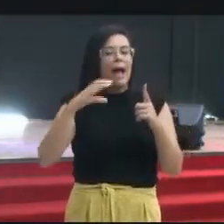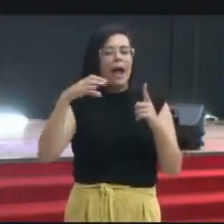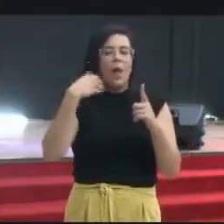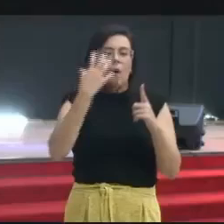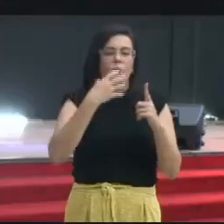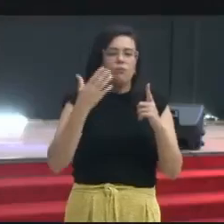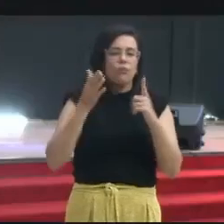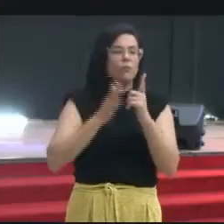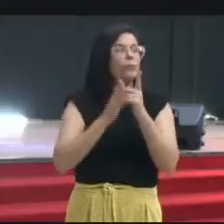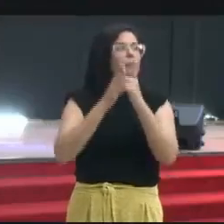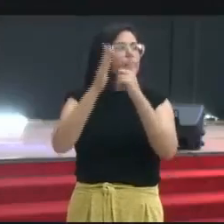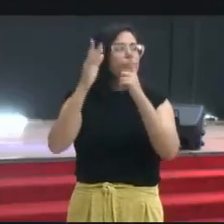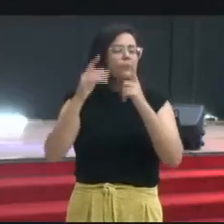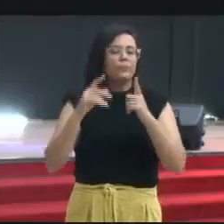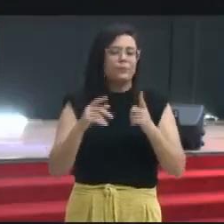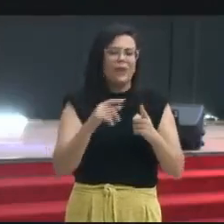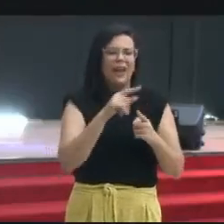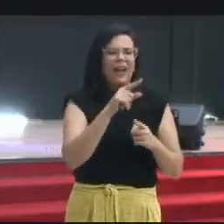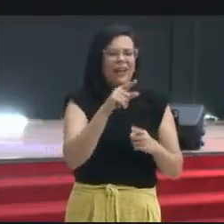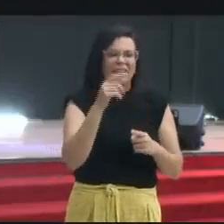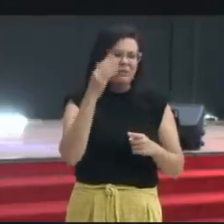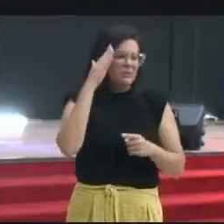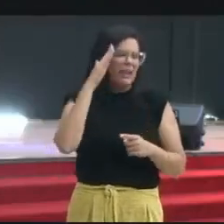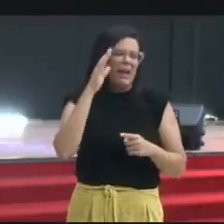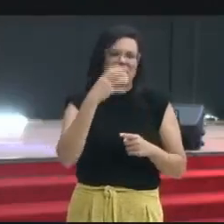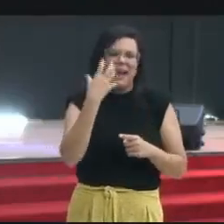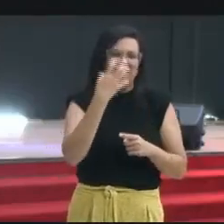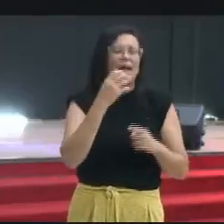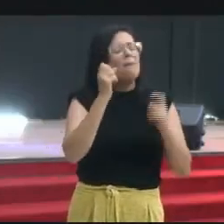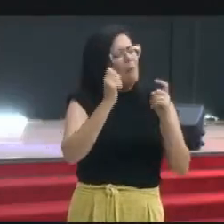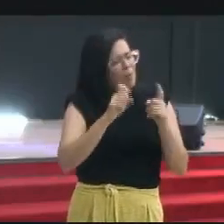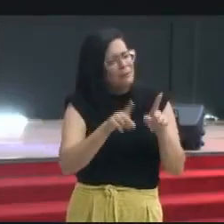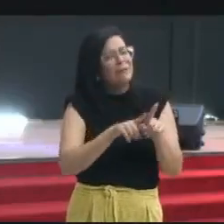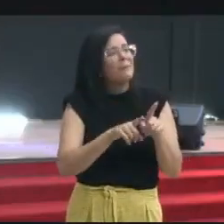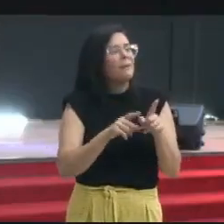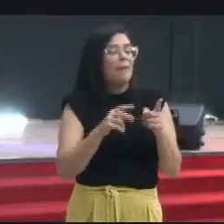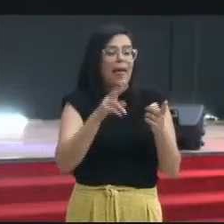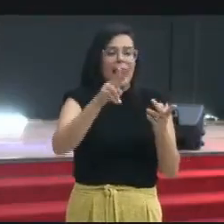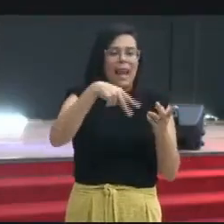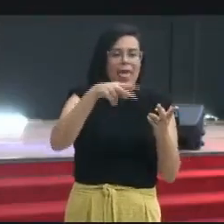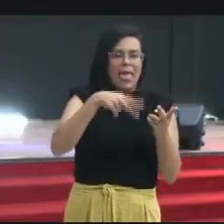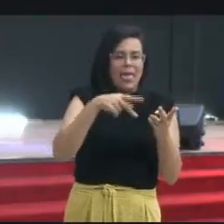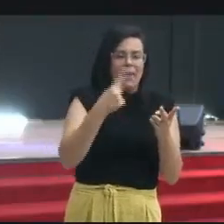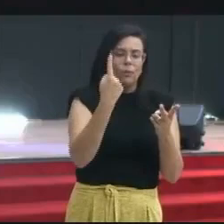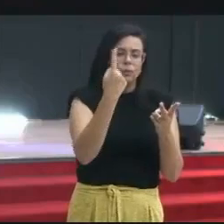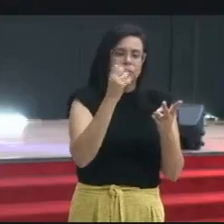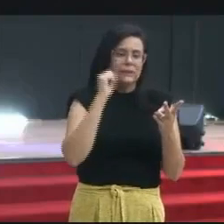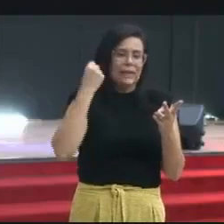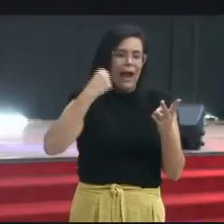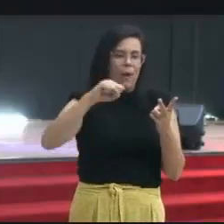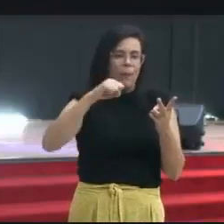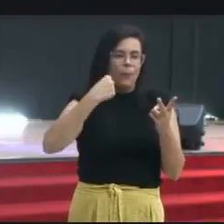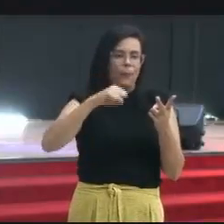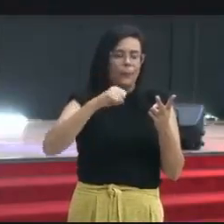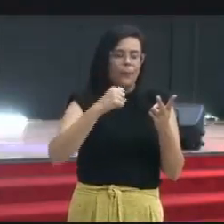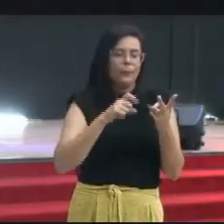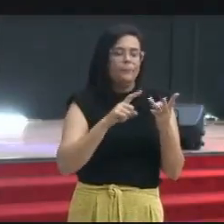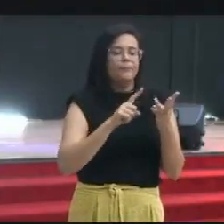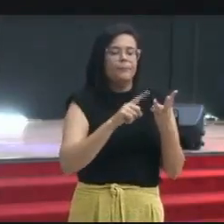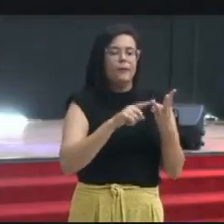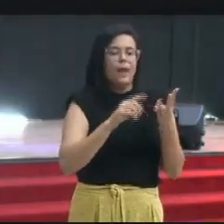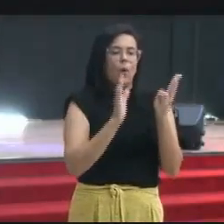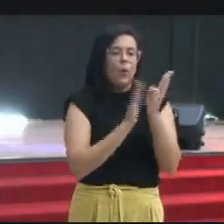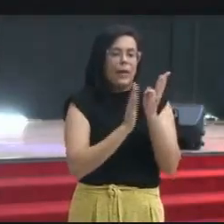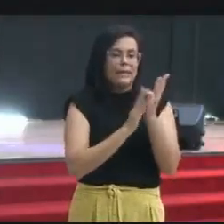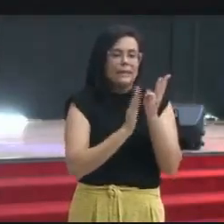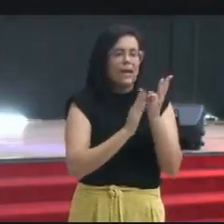Se você é desafinado, cante do mesmo jeito. Leia um salmo, faça uma oração de gratidão e, por